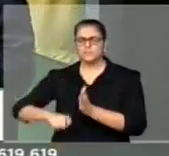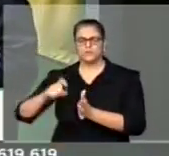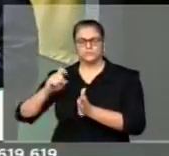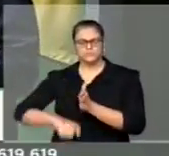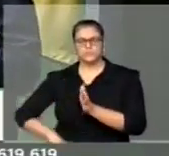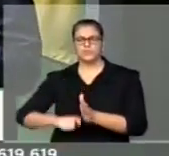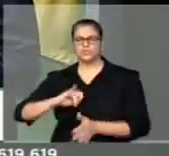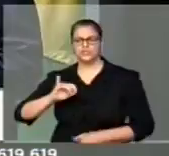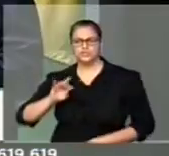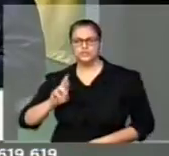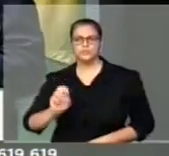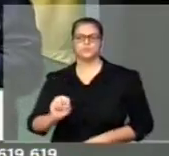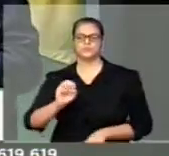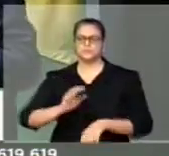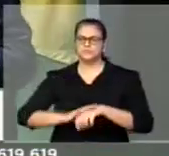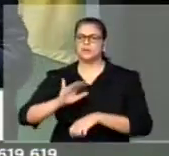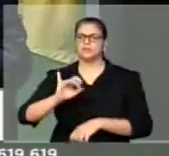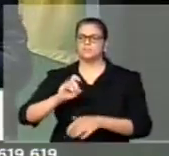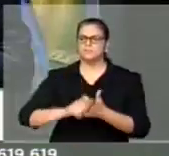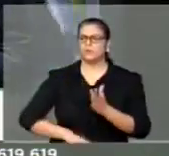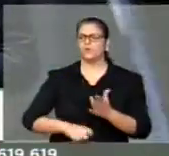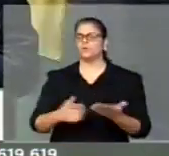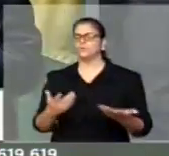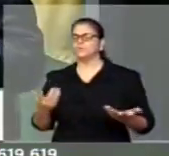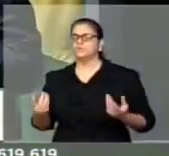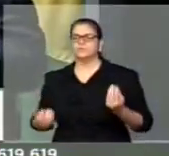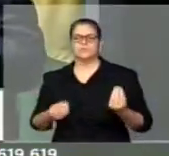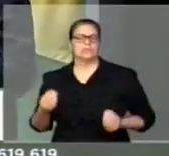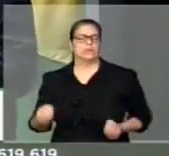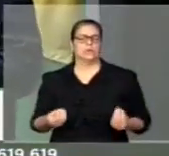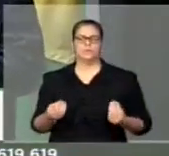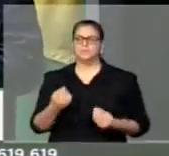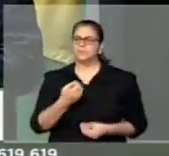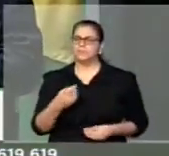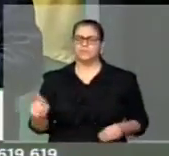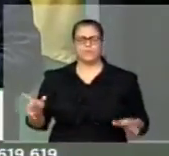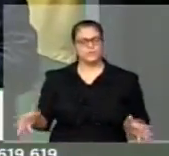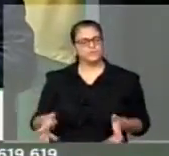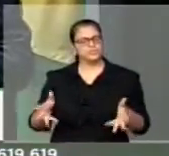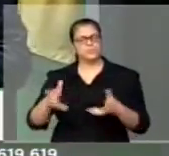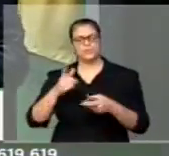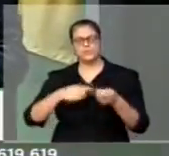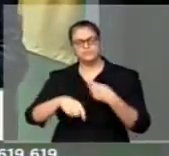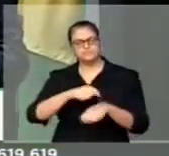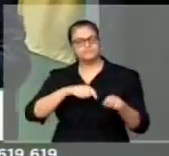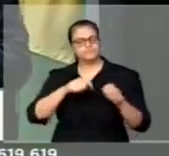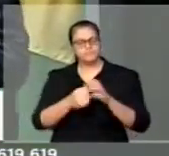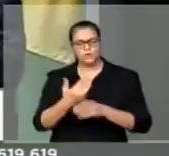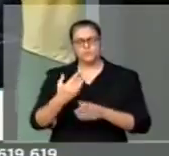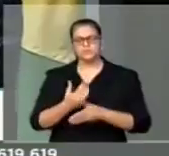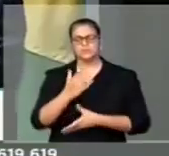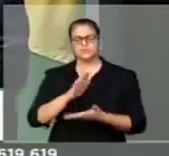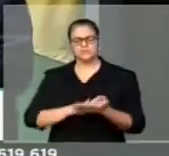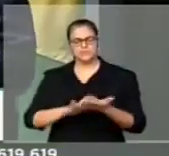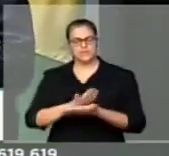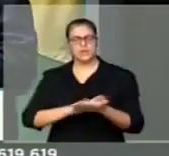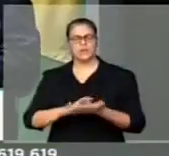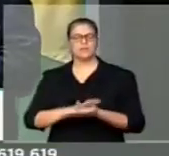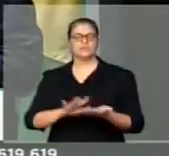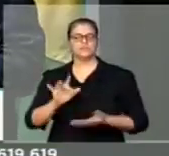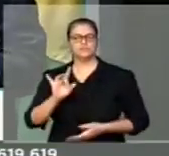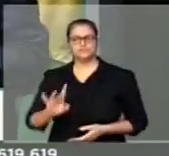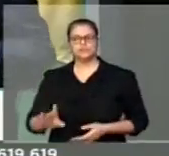que prioriza criação de impostos, uma política econômica que desestimula a atividade produtiva, que prioriza